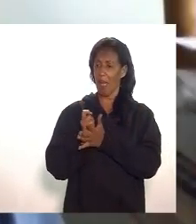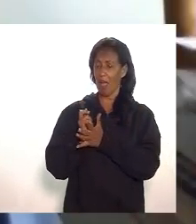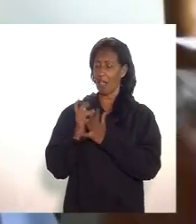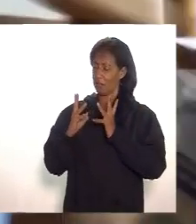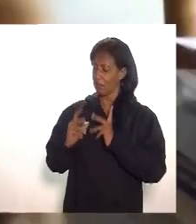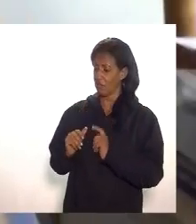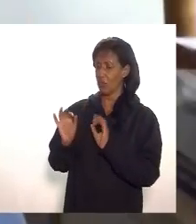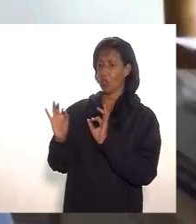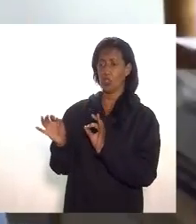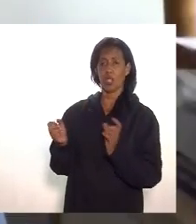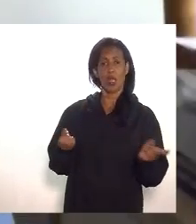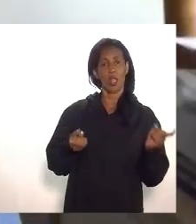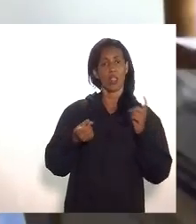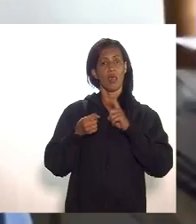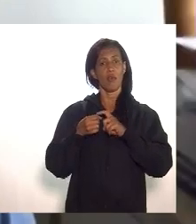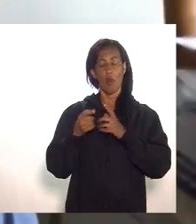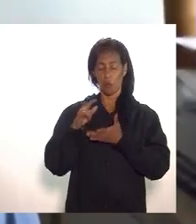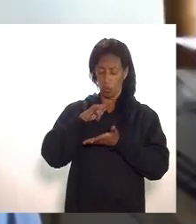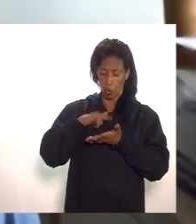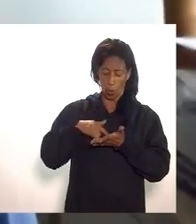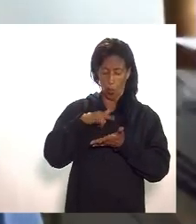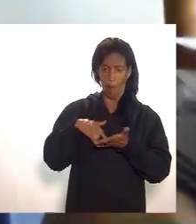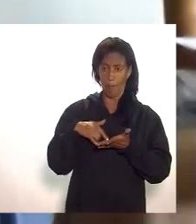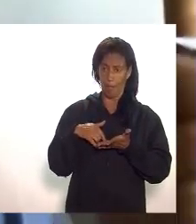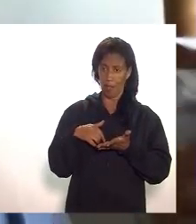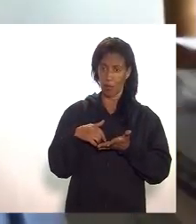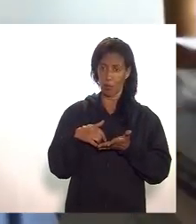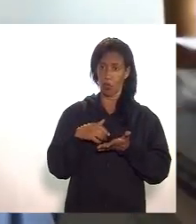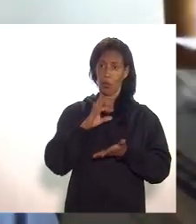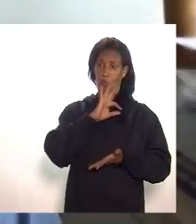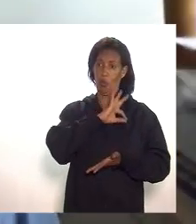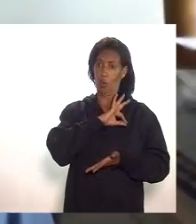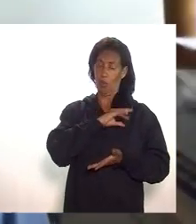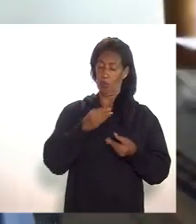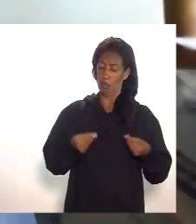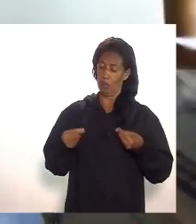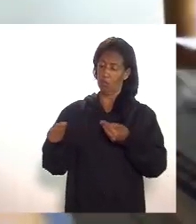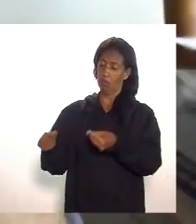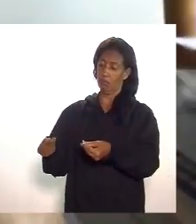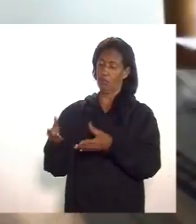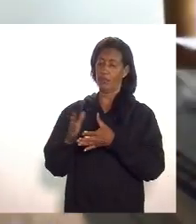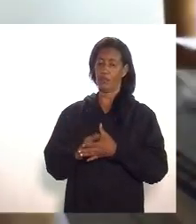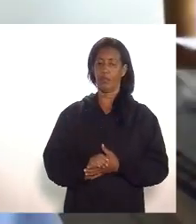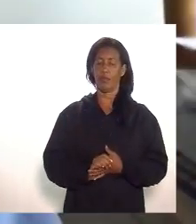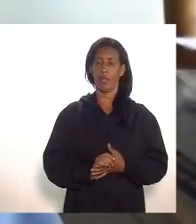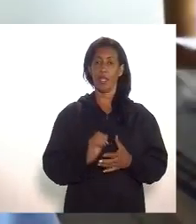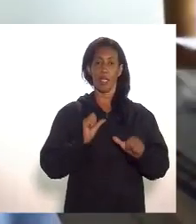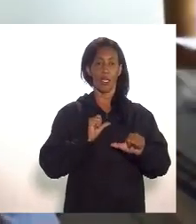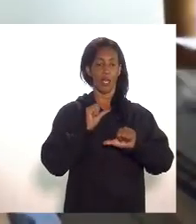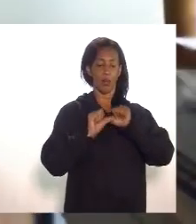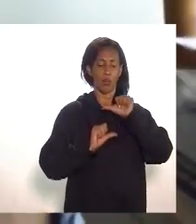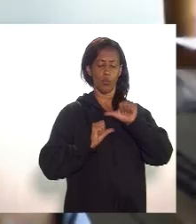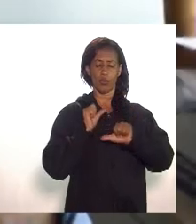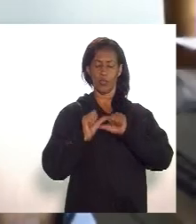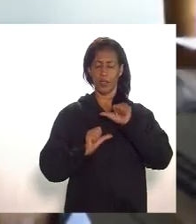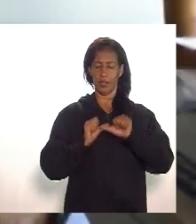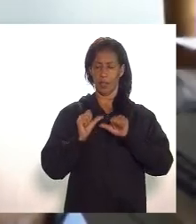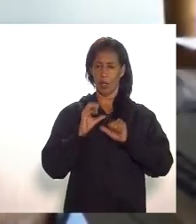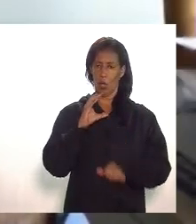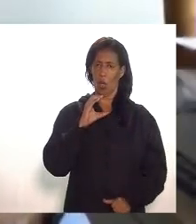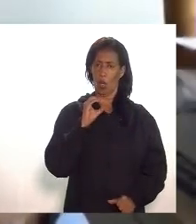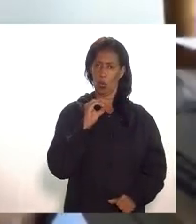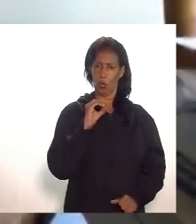tem de volta o documento que ficou com a autoridade. E a modificação do Código de